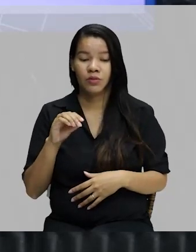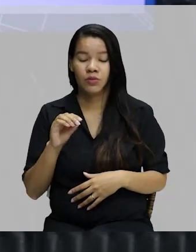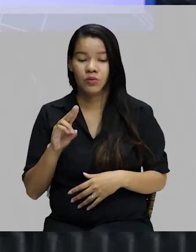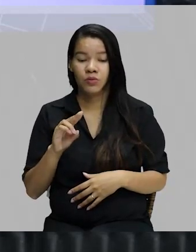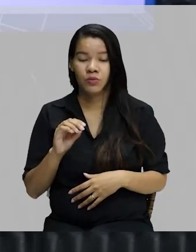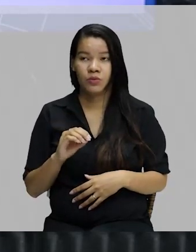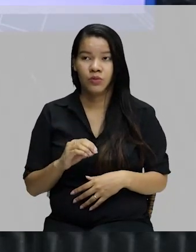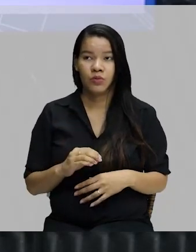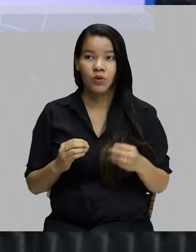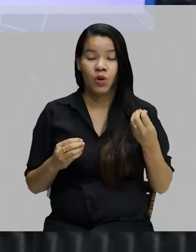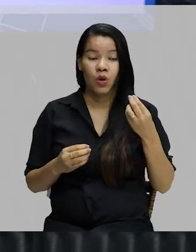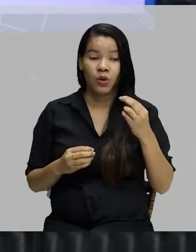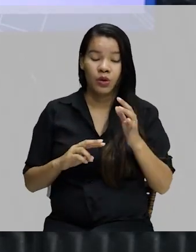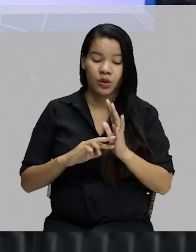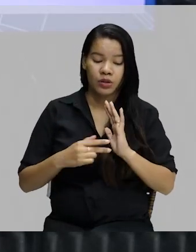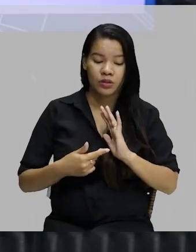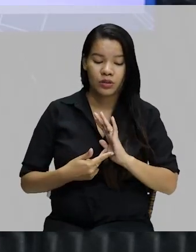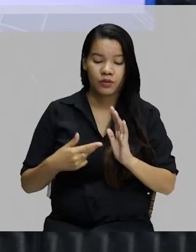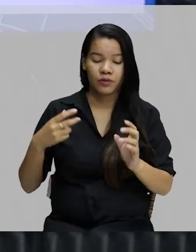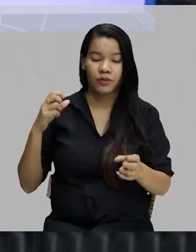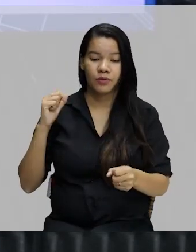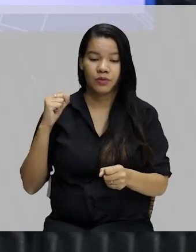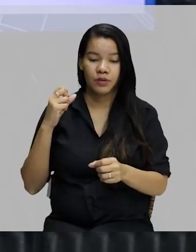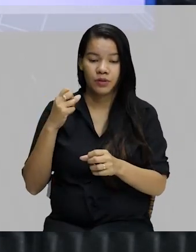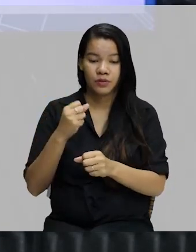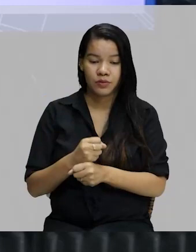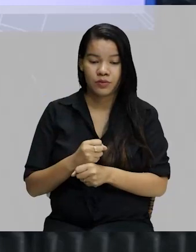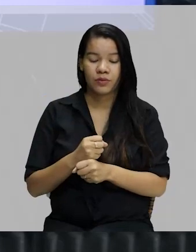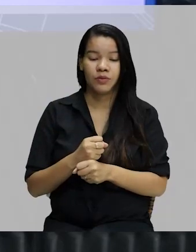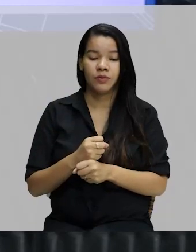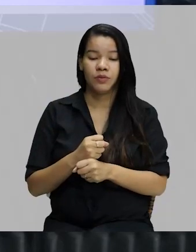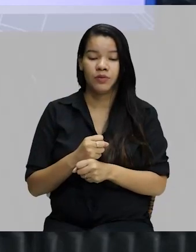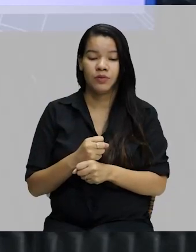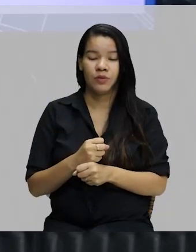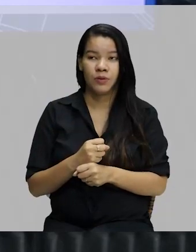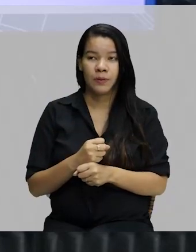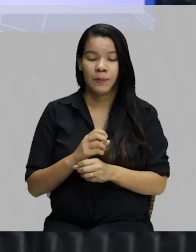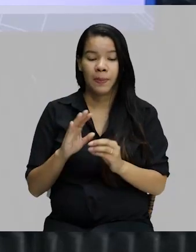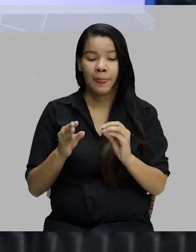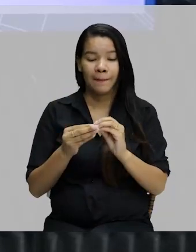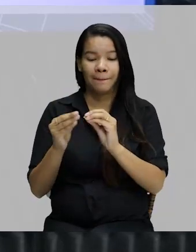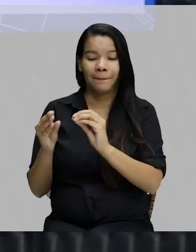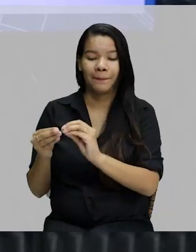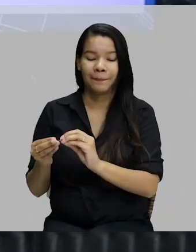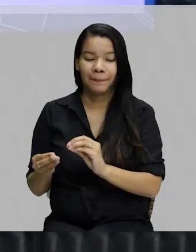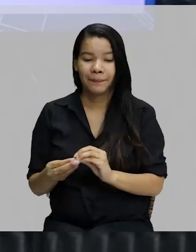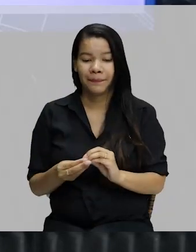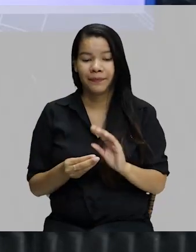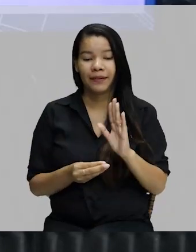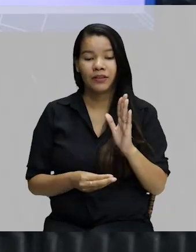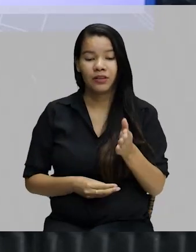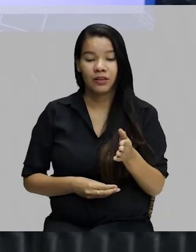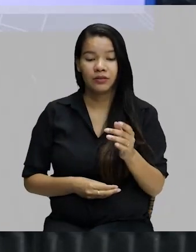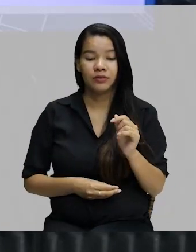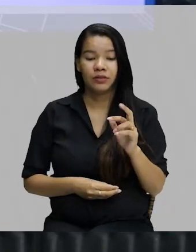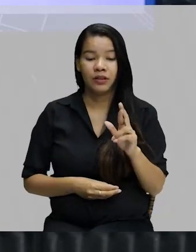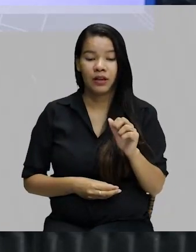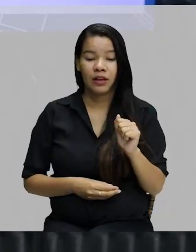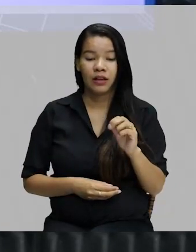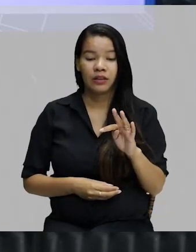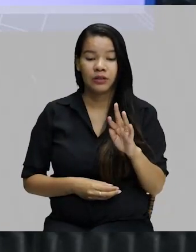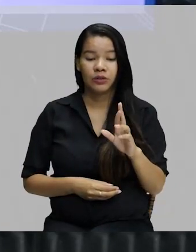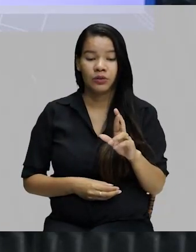o resultado dos componentes lá no reator nuclear. Eu chamo